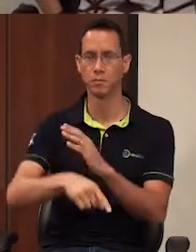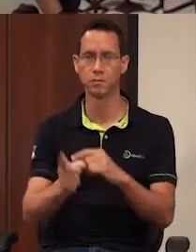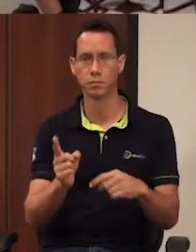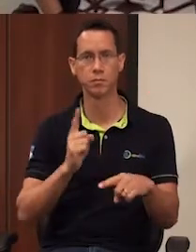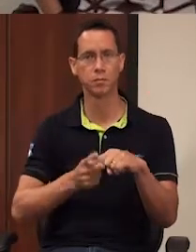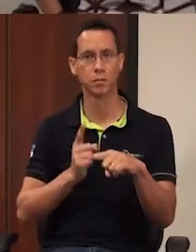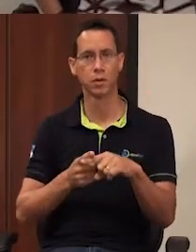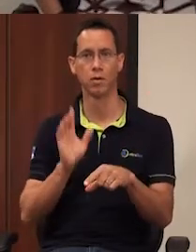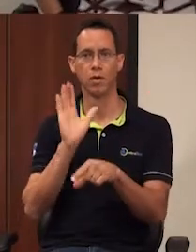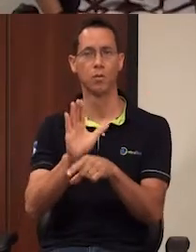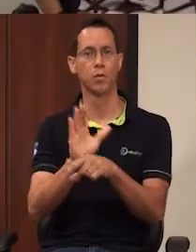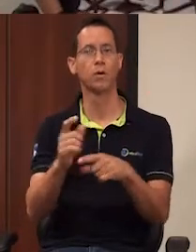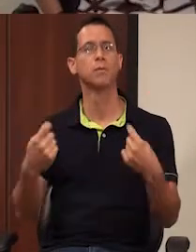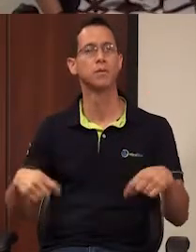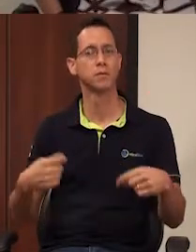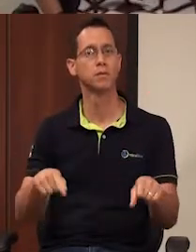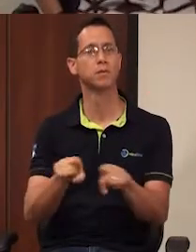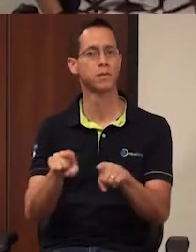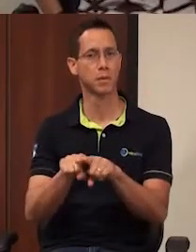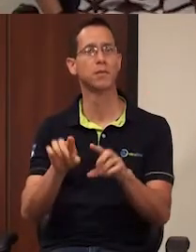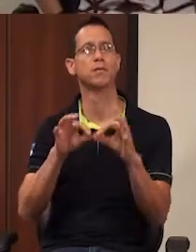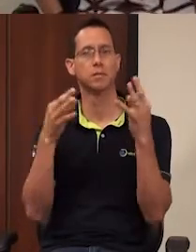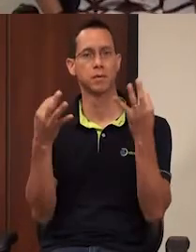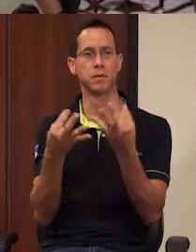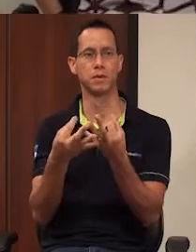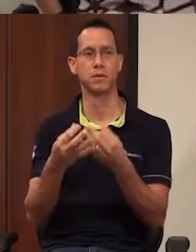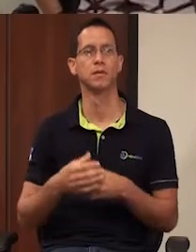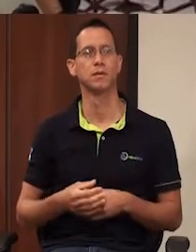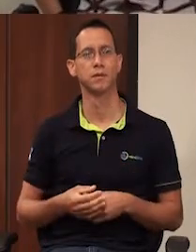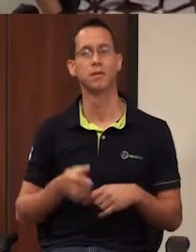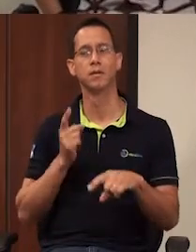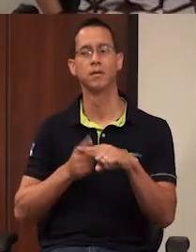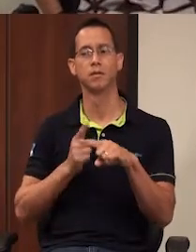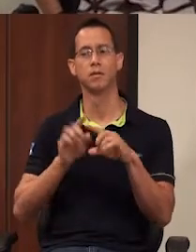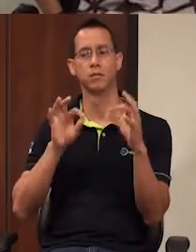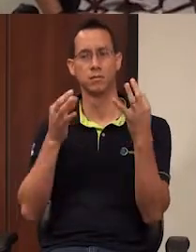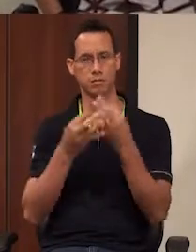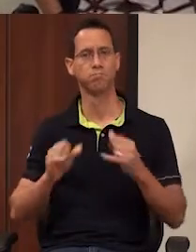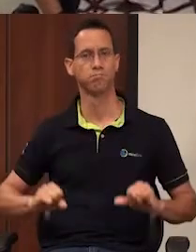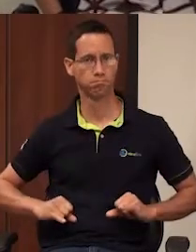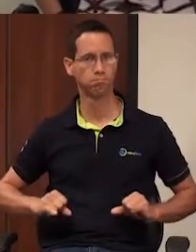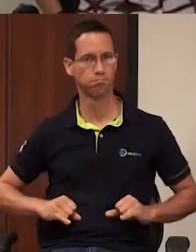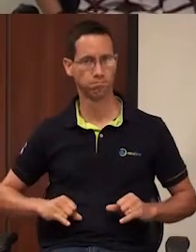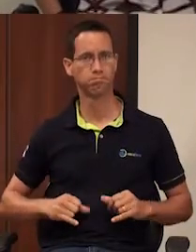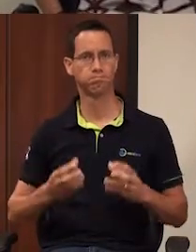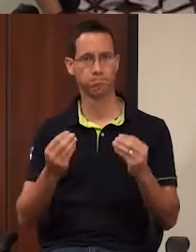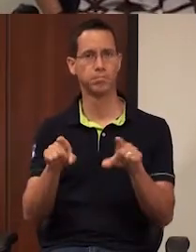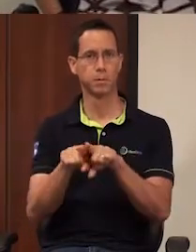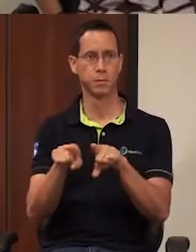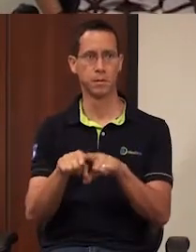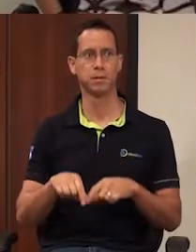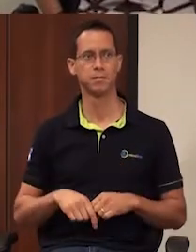esse apoio precisa ser dado também para a família, porque a família sofre muito, a